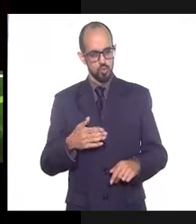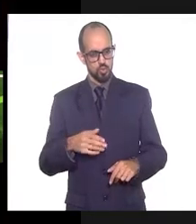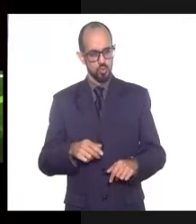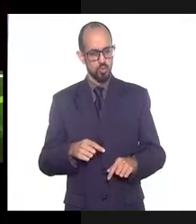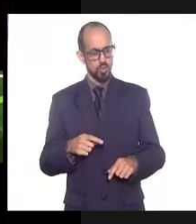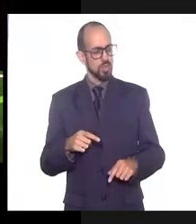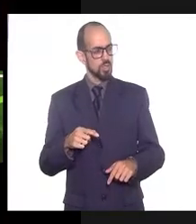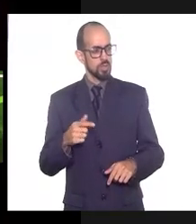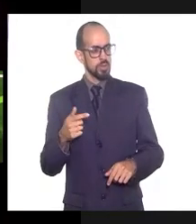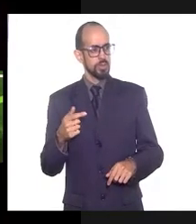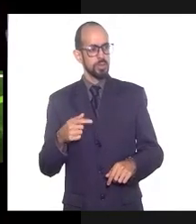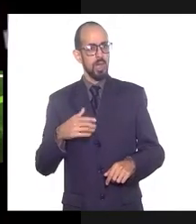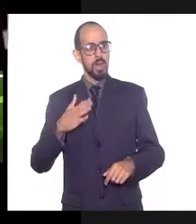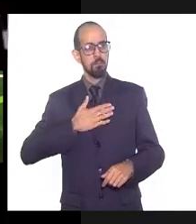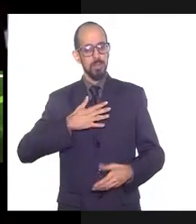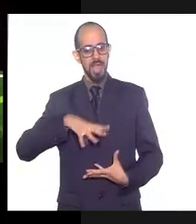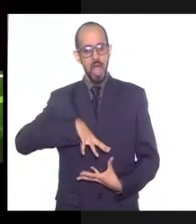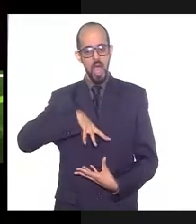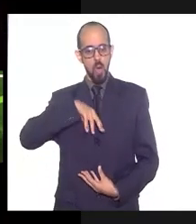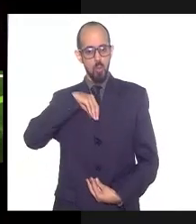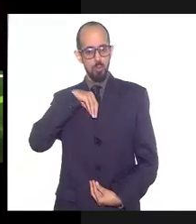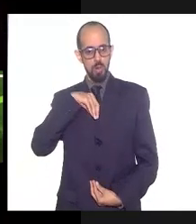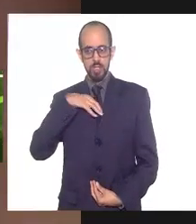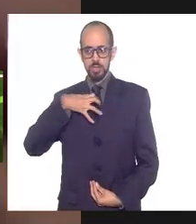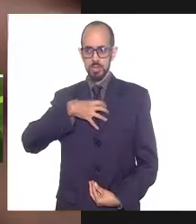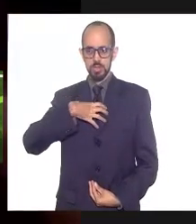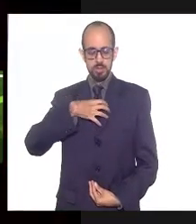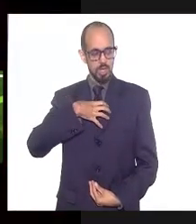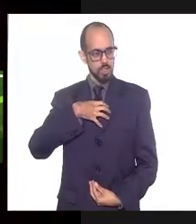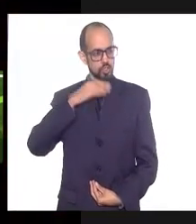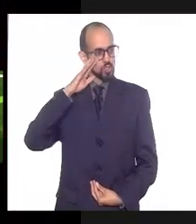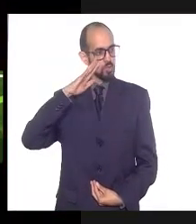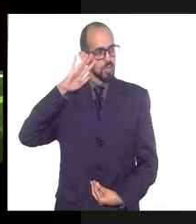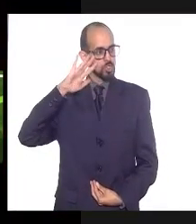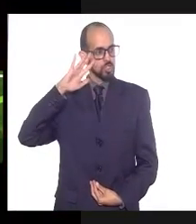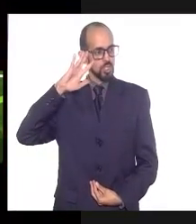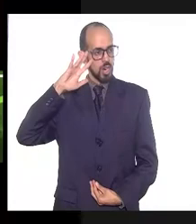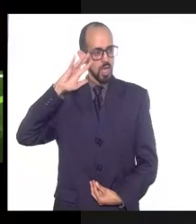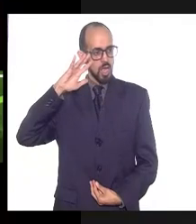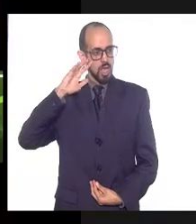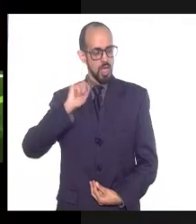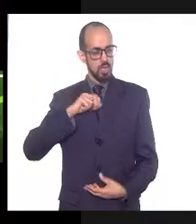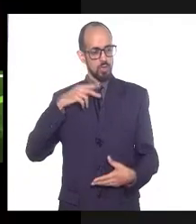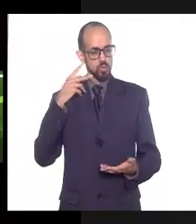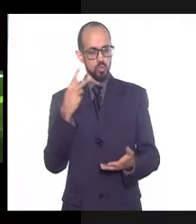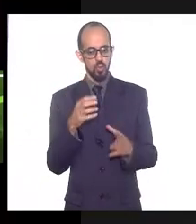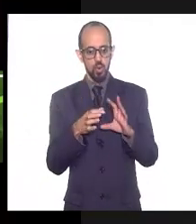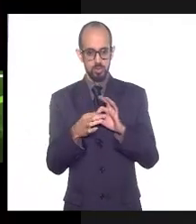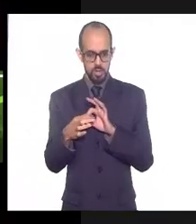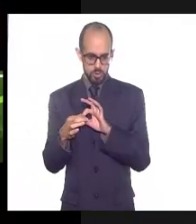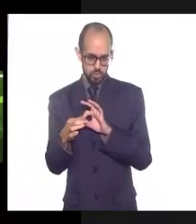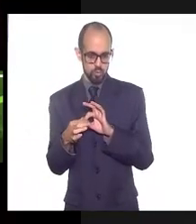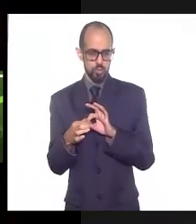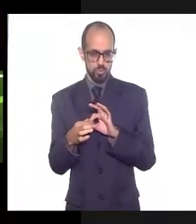carimbo na minha alma de imaginar uma situação daquela